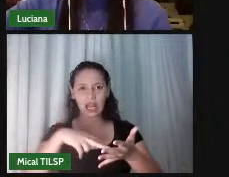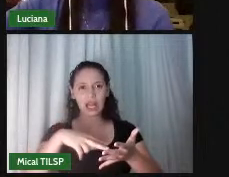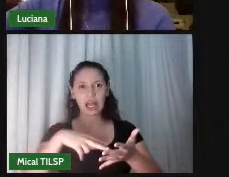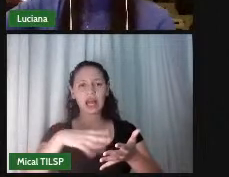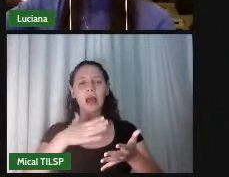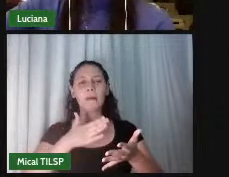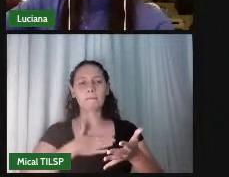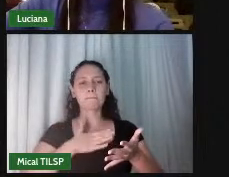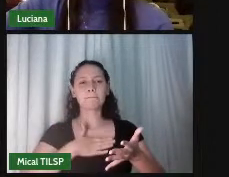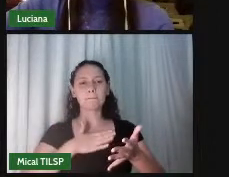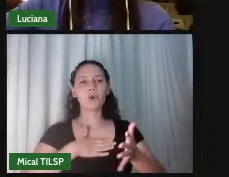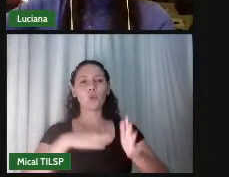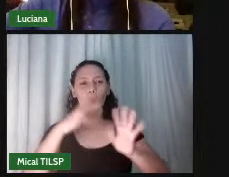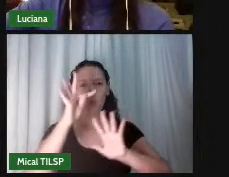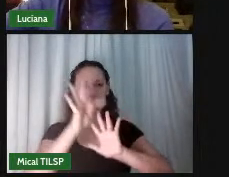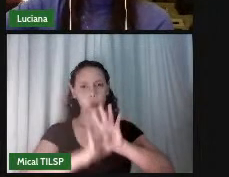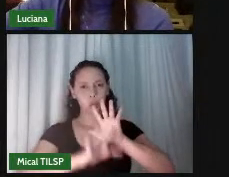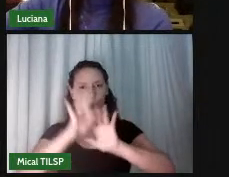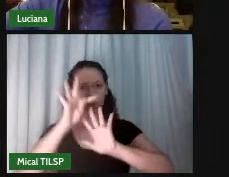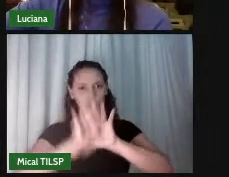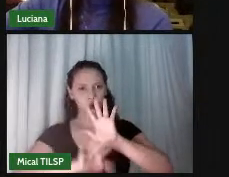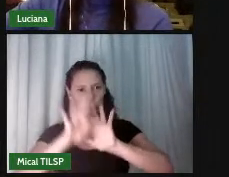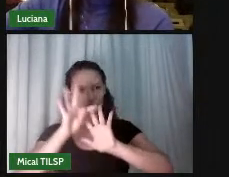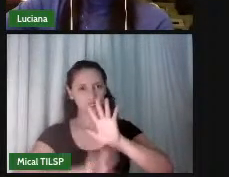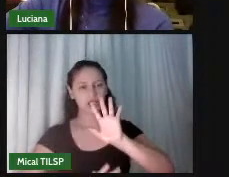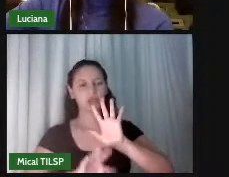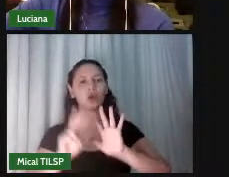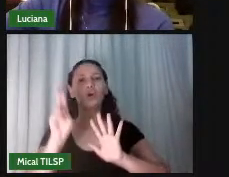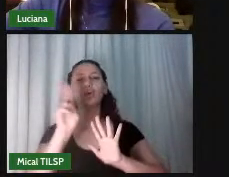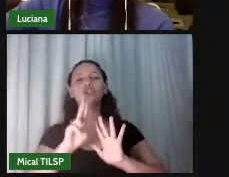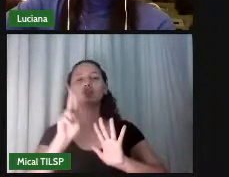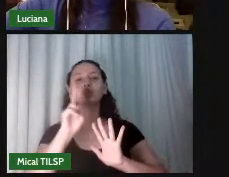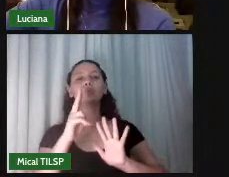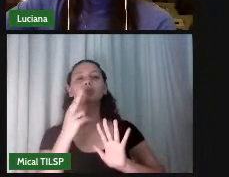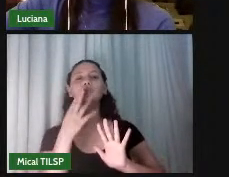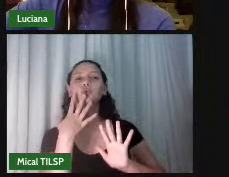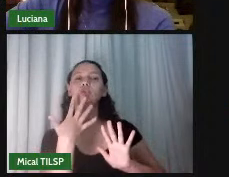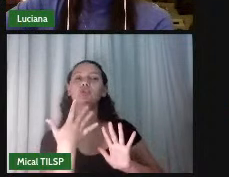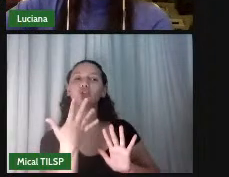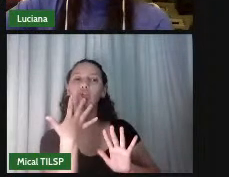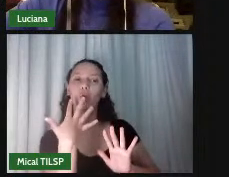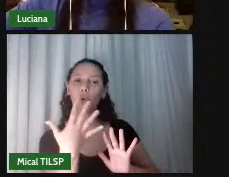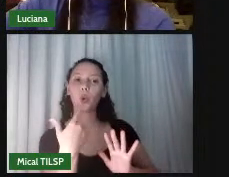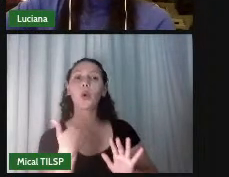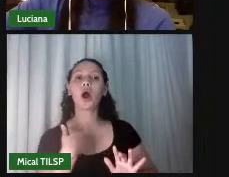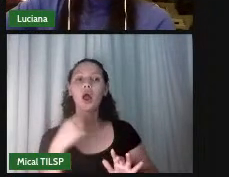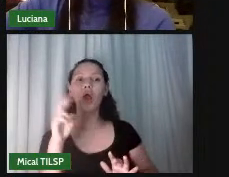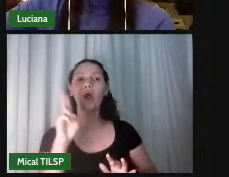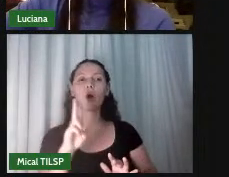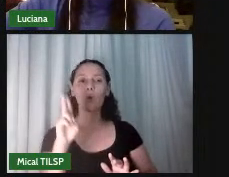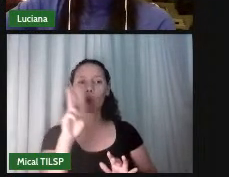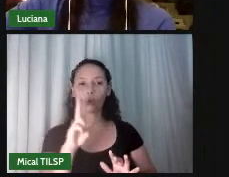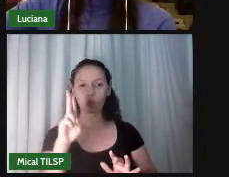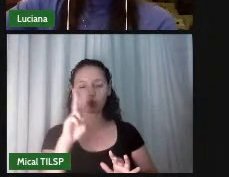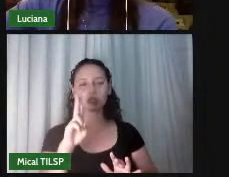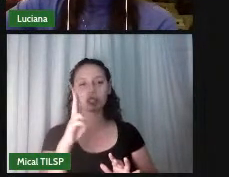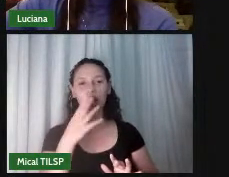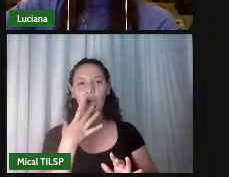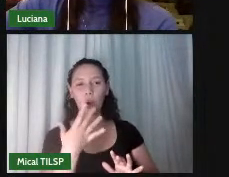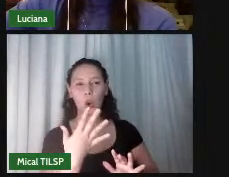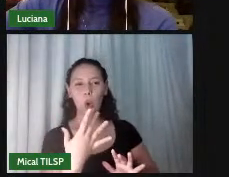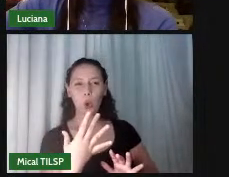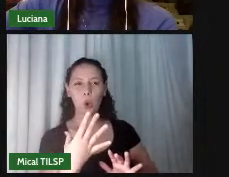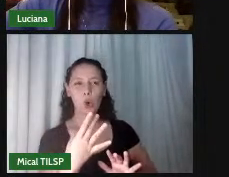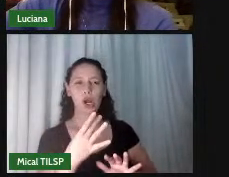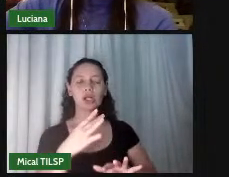corantes. Então, eu colori, usei vários tipos de corantes, com quatro tipos de resinas diferentes. E aí,